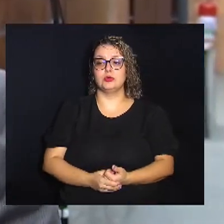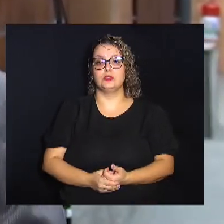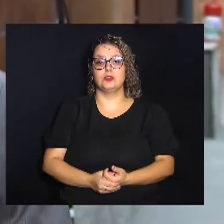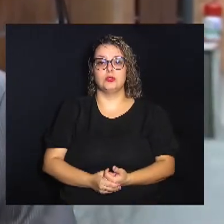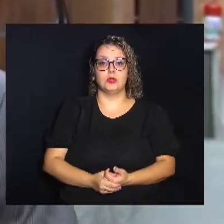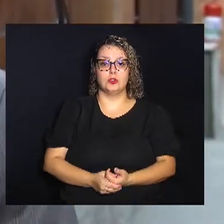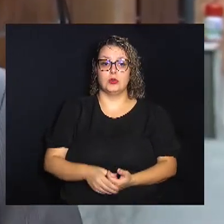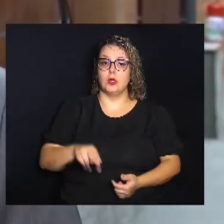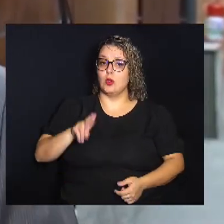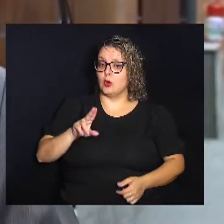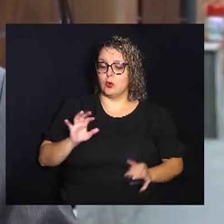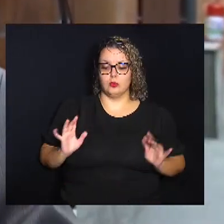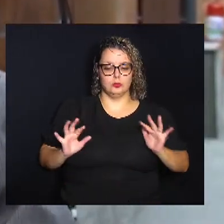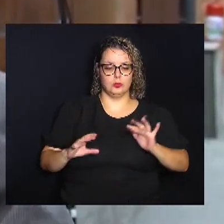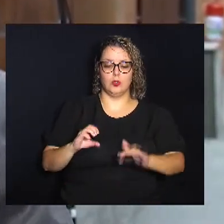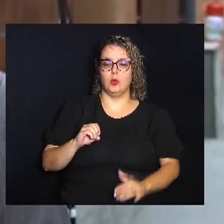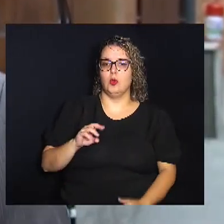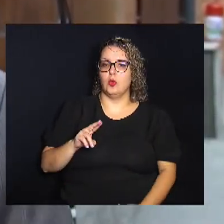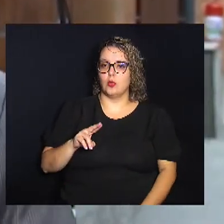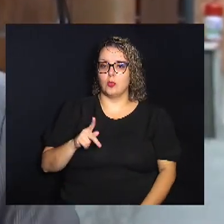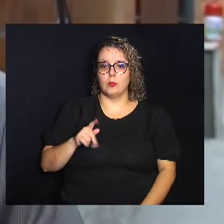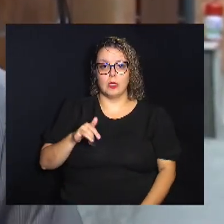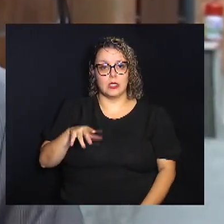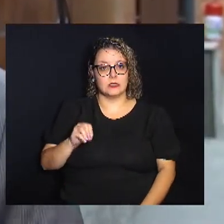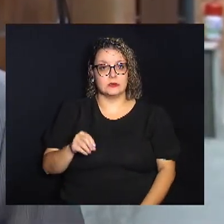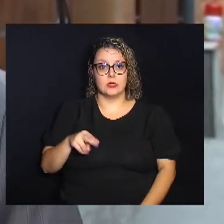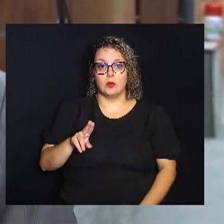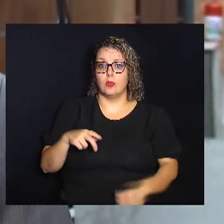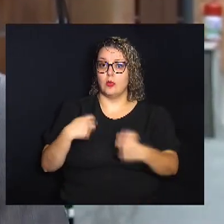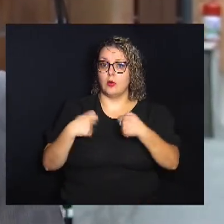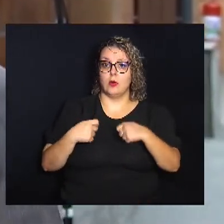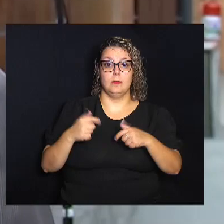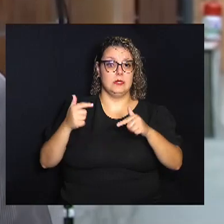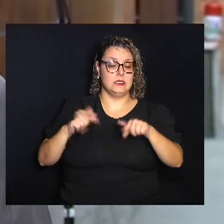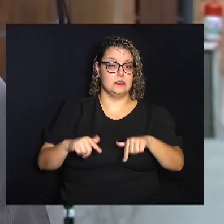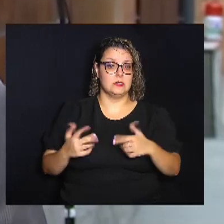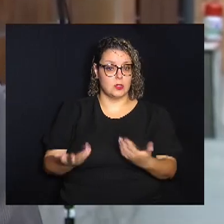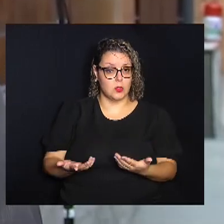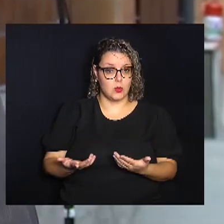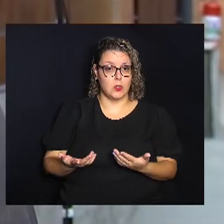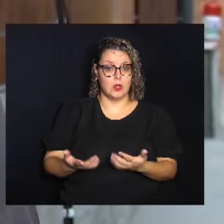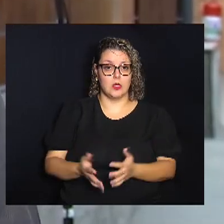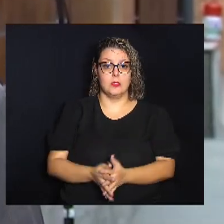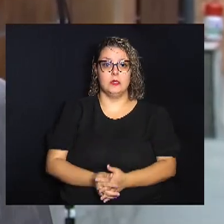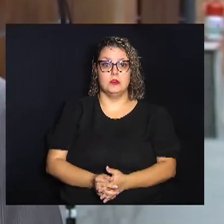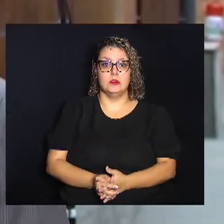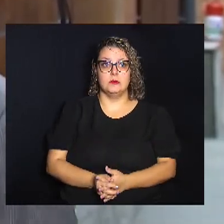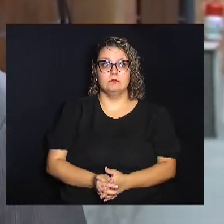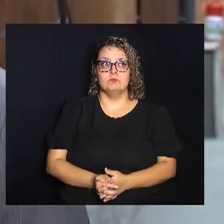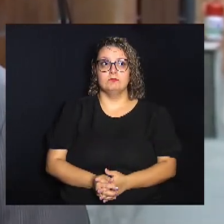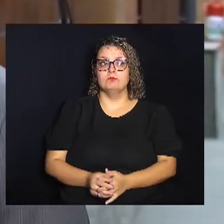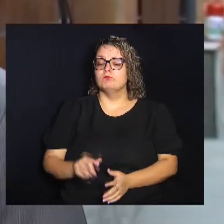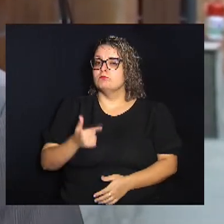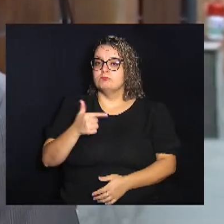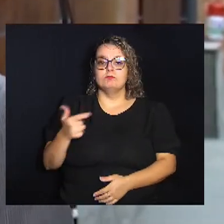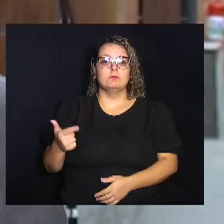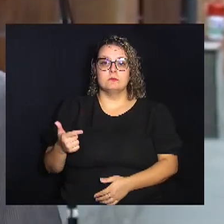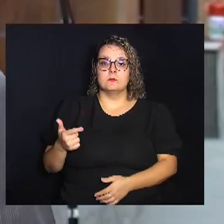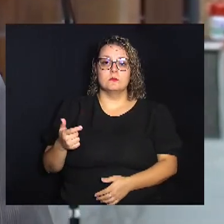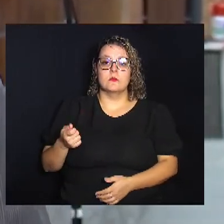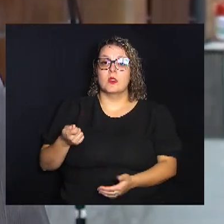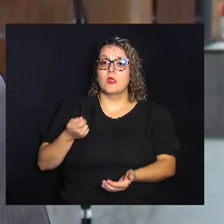por uma ocupação, ou por uma necessidade local, e não teve a aquisição do